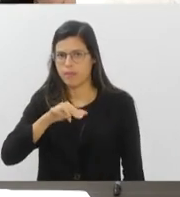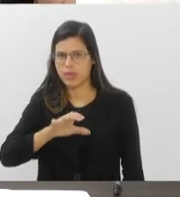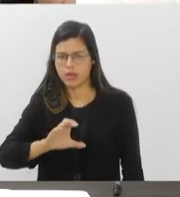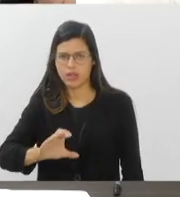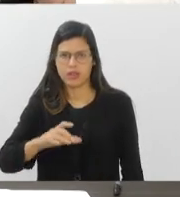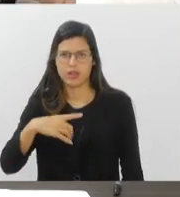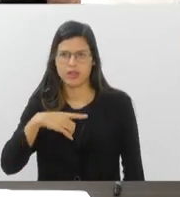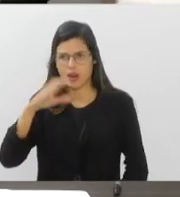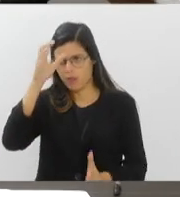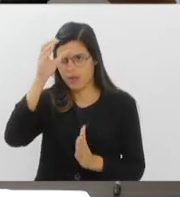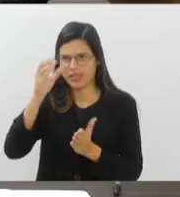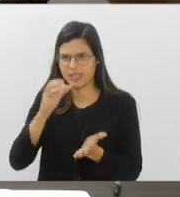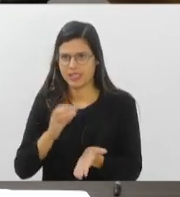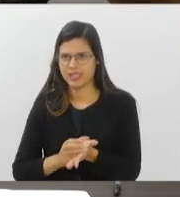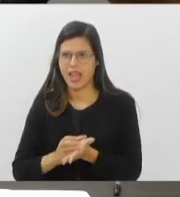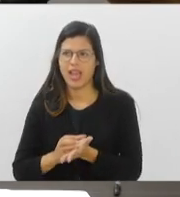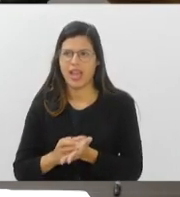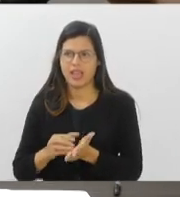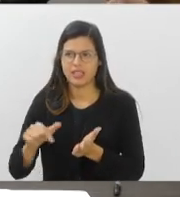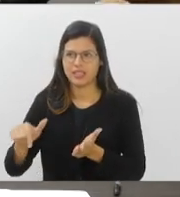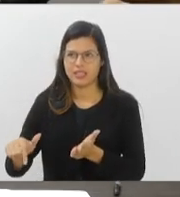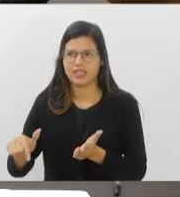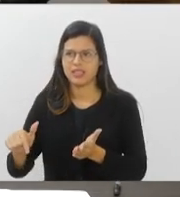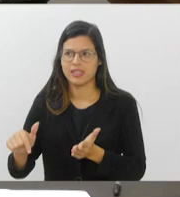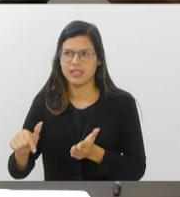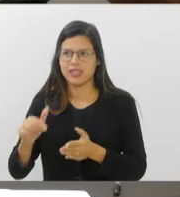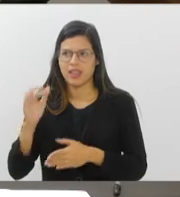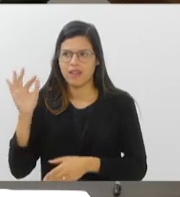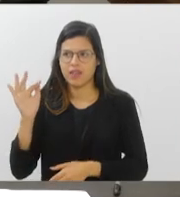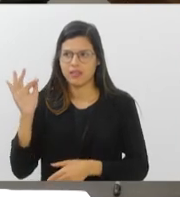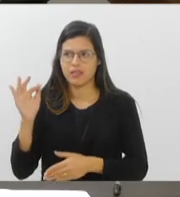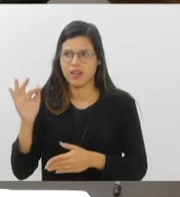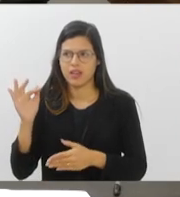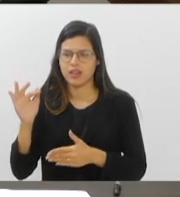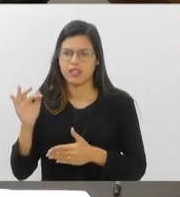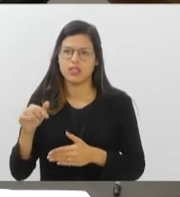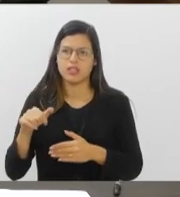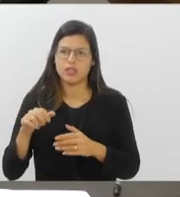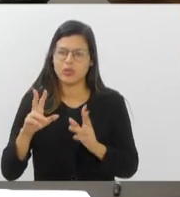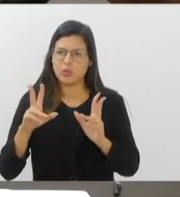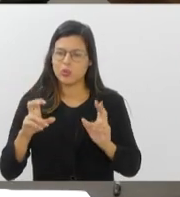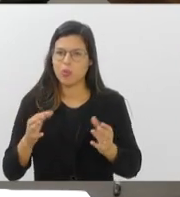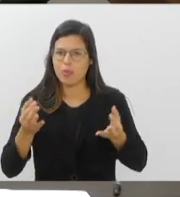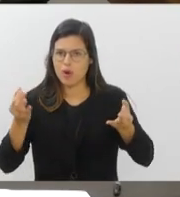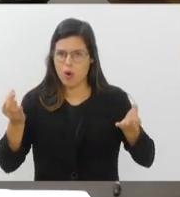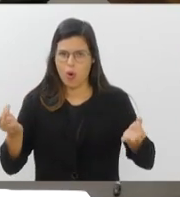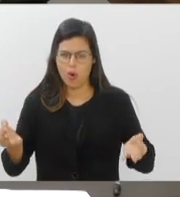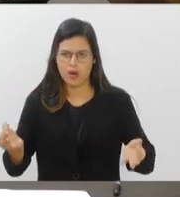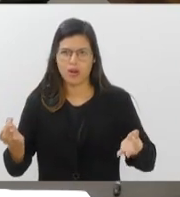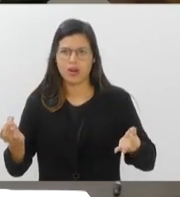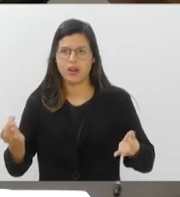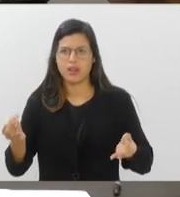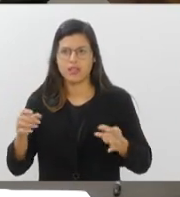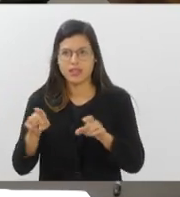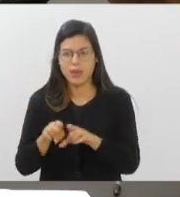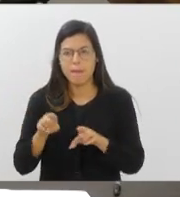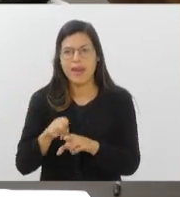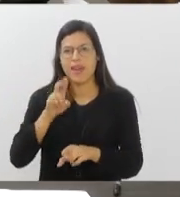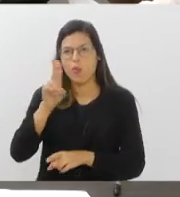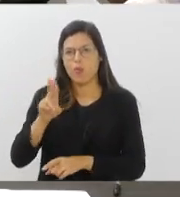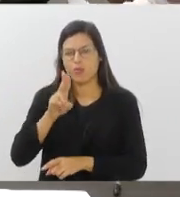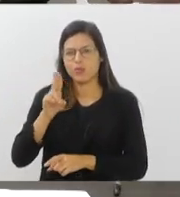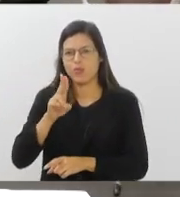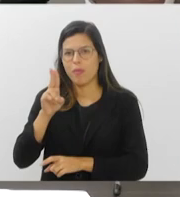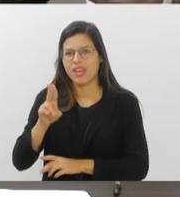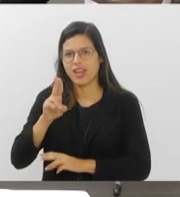na academia que ele frequentou. Pode discutir, presidente. É a correlação de yoga, meditação e uso de cannabis medicinal. É